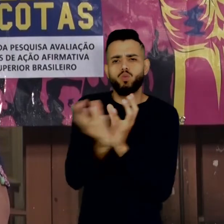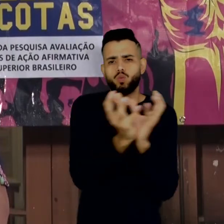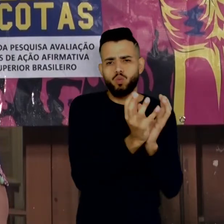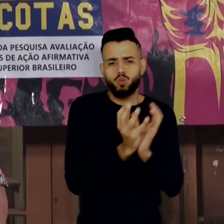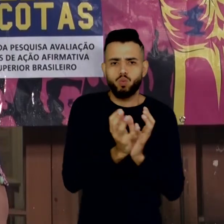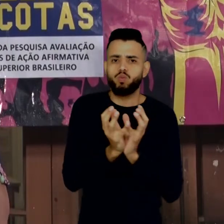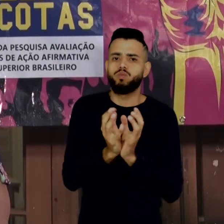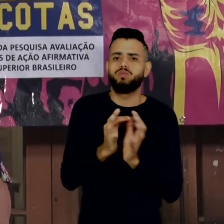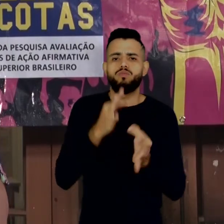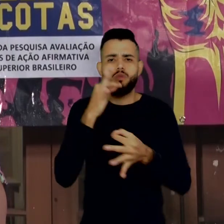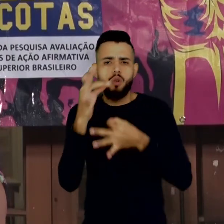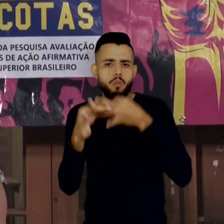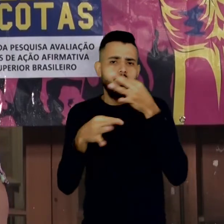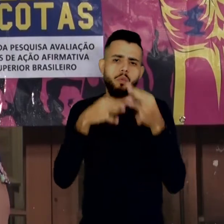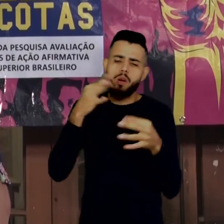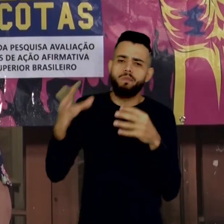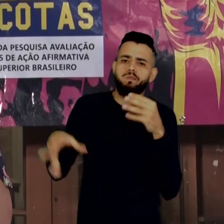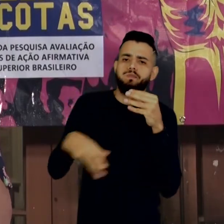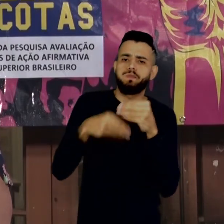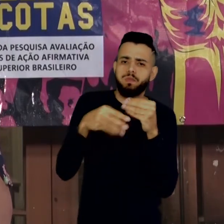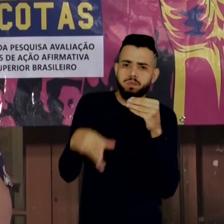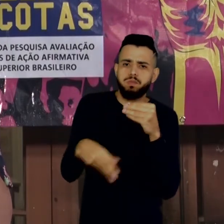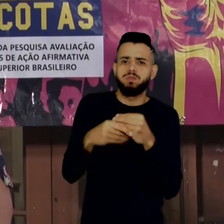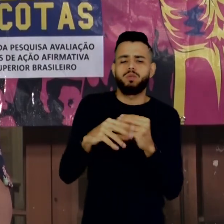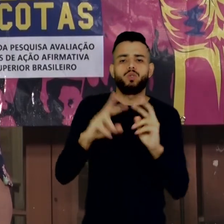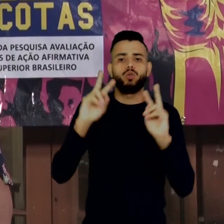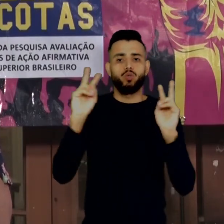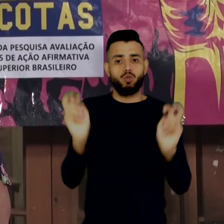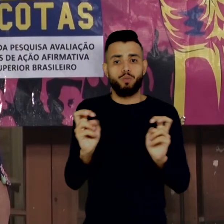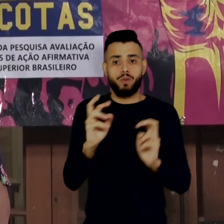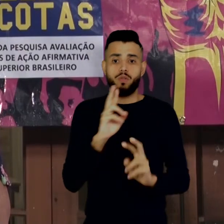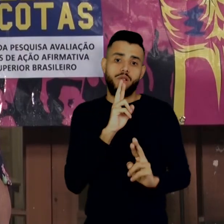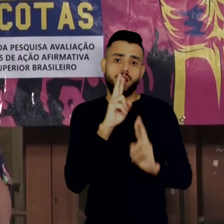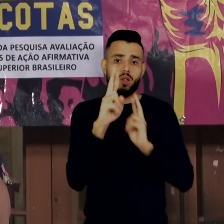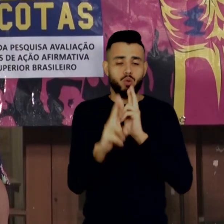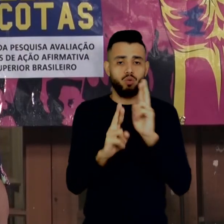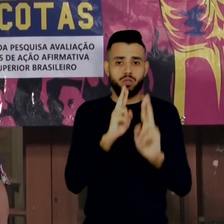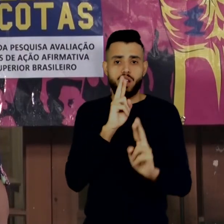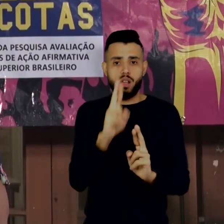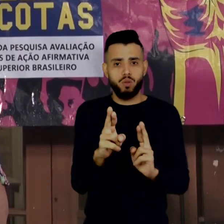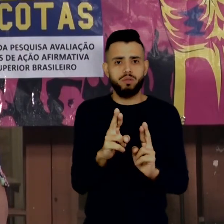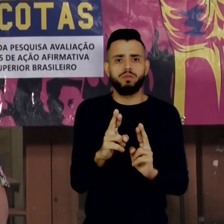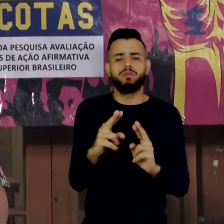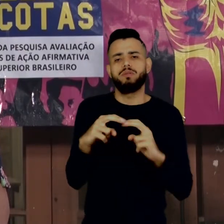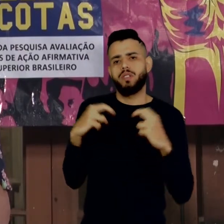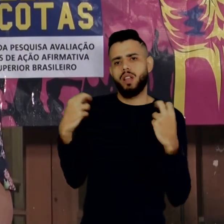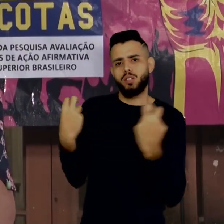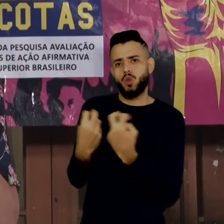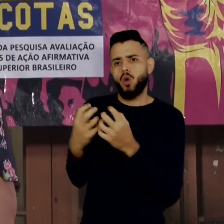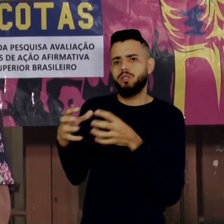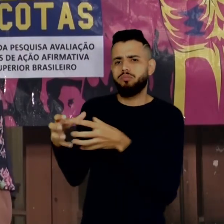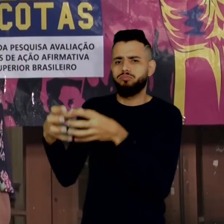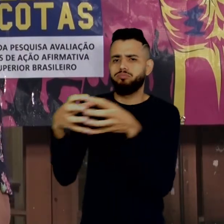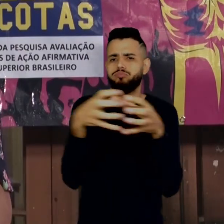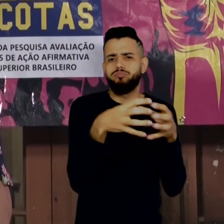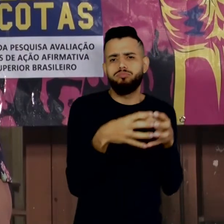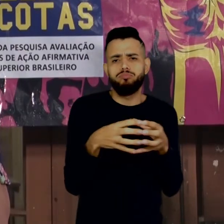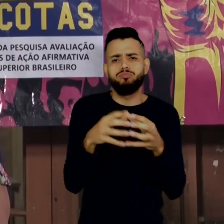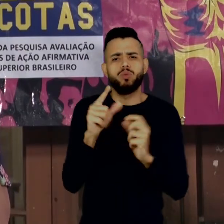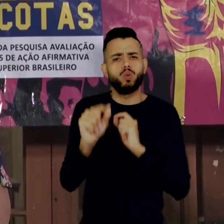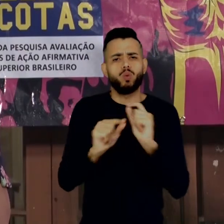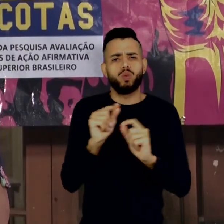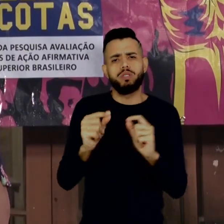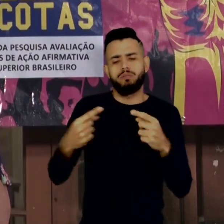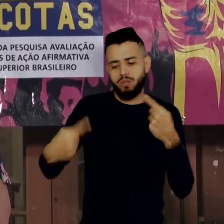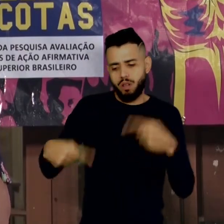vai trazer também suas contribuições sobre o resultado da, das rodas de conversa e o que a gente está trazendo